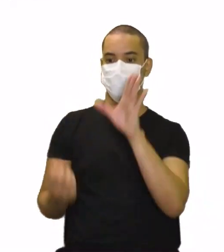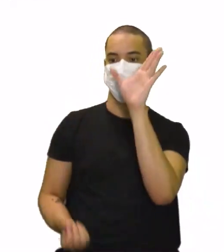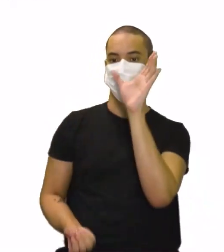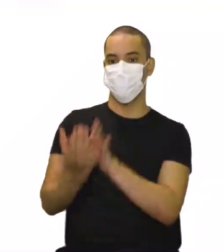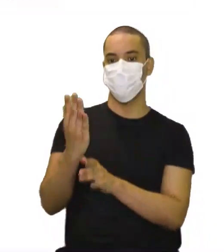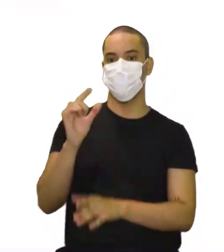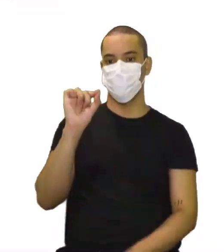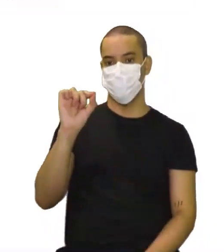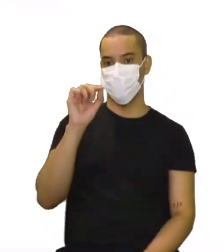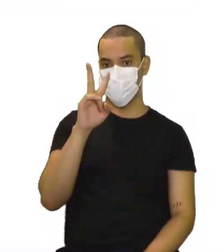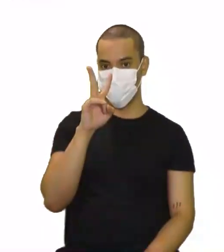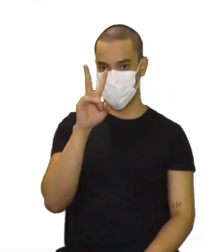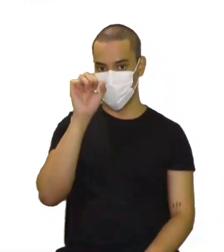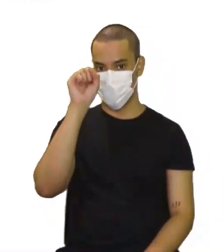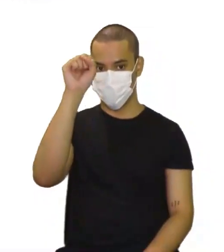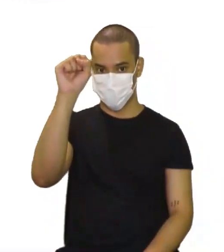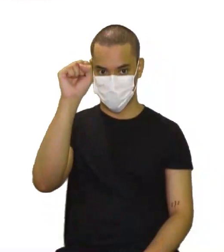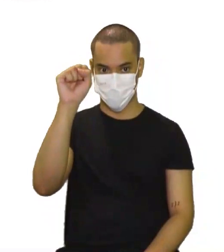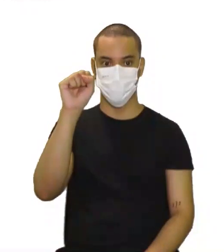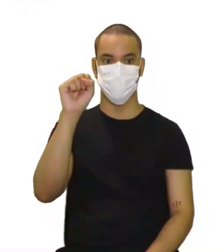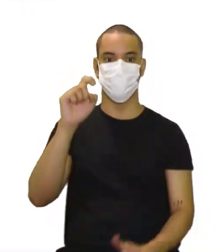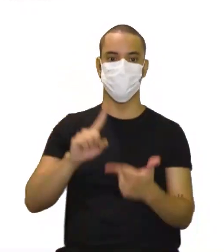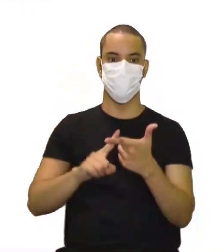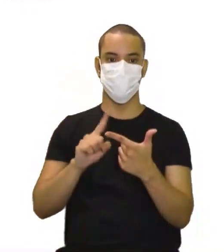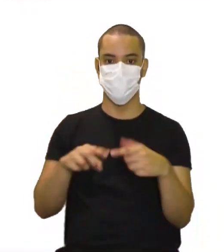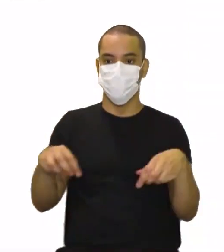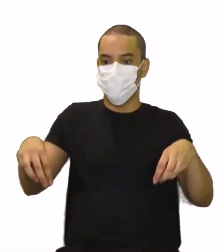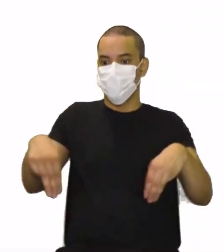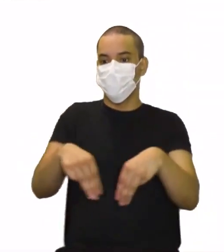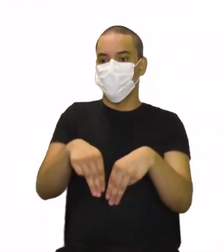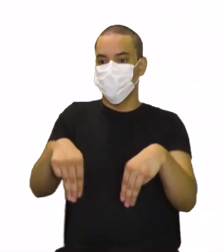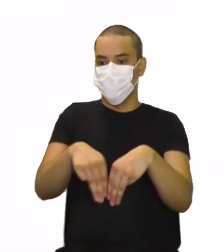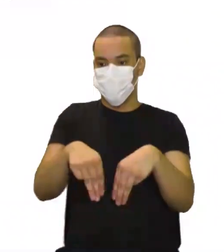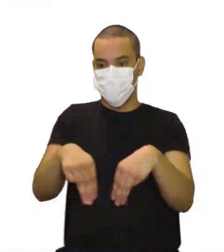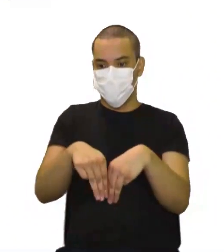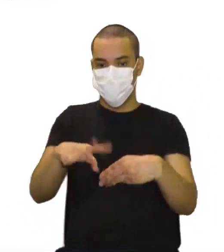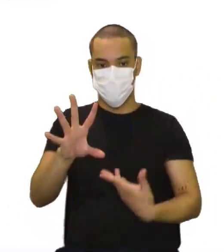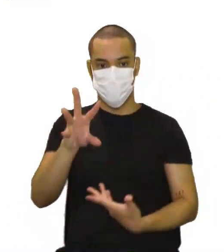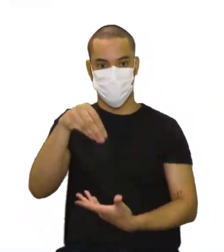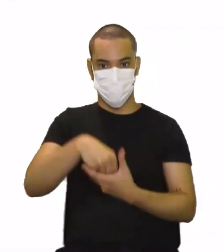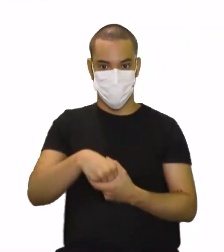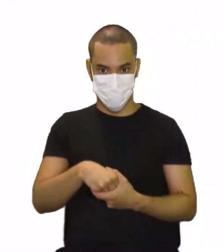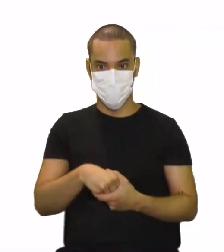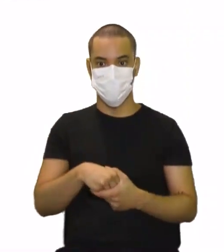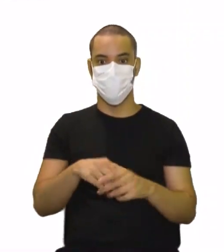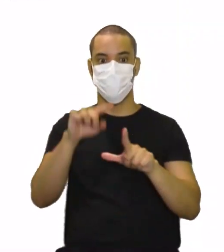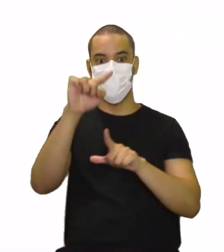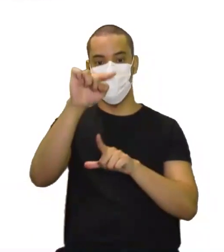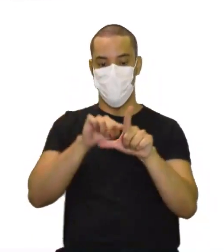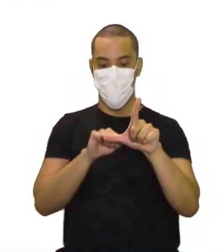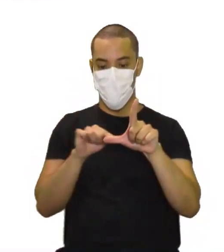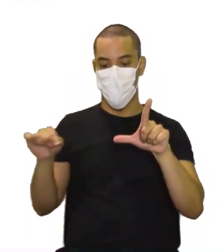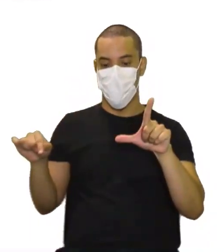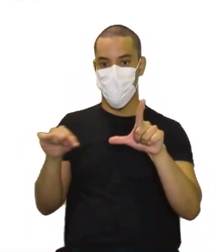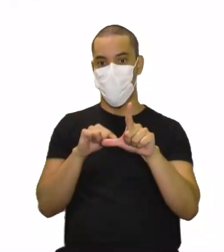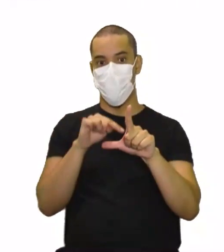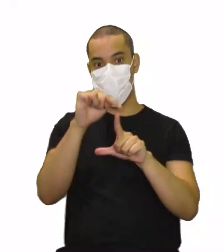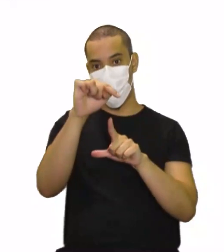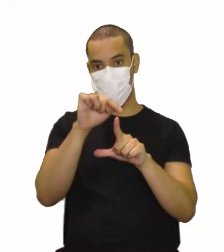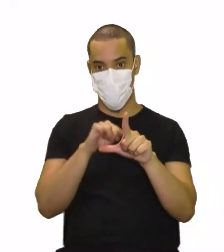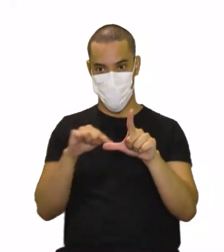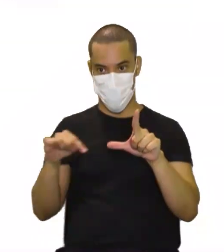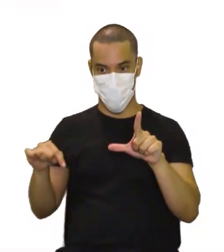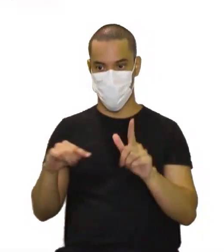uma força magnética, certo? Perpendicular à velocidade da barra